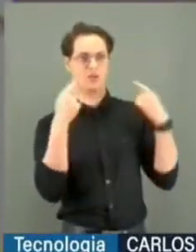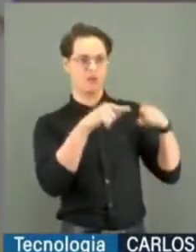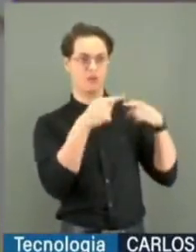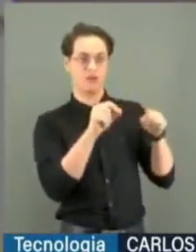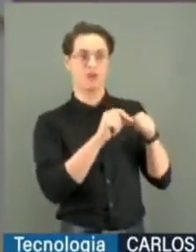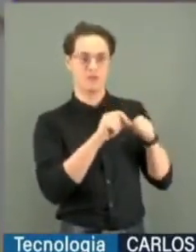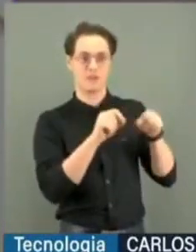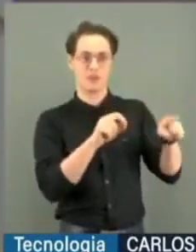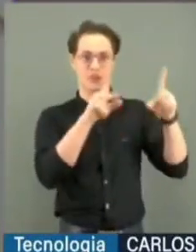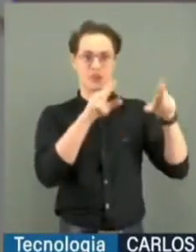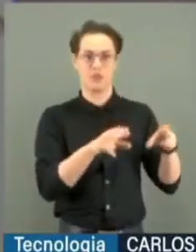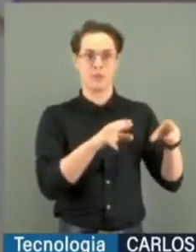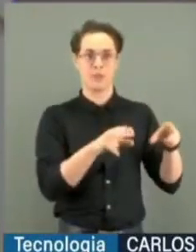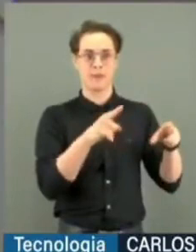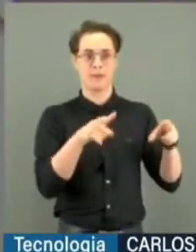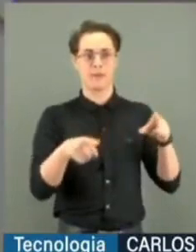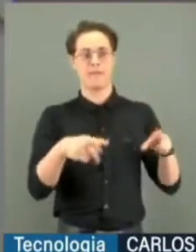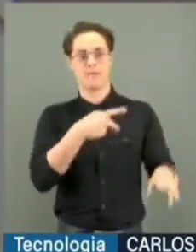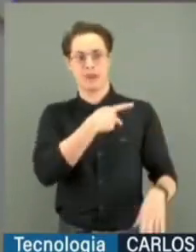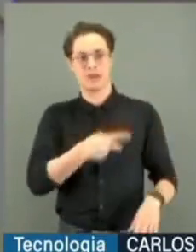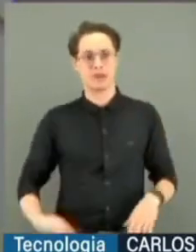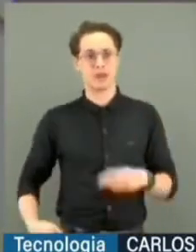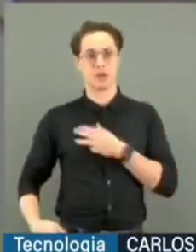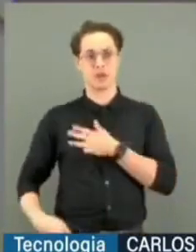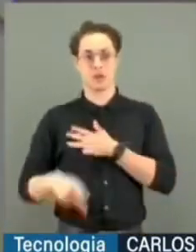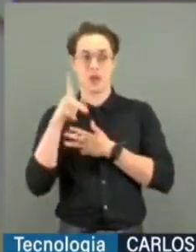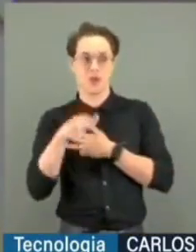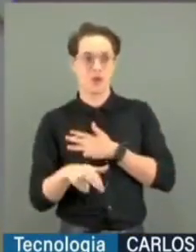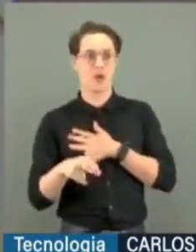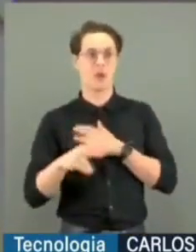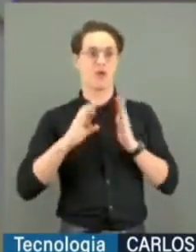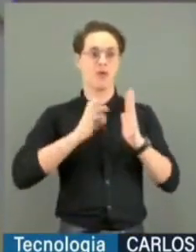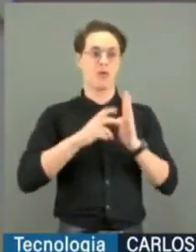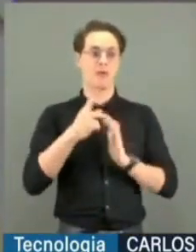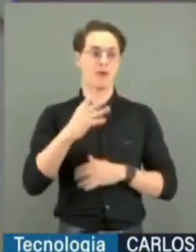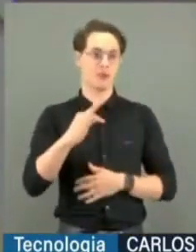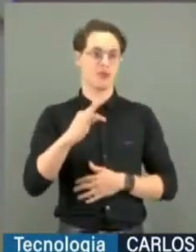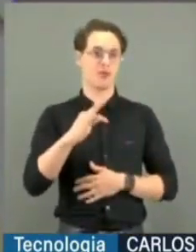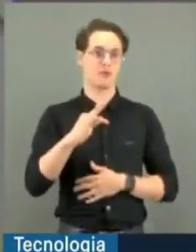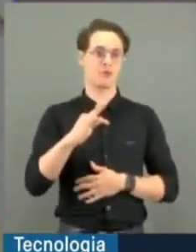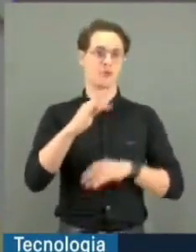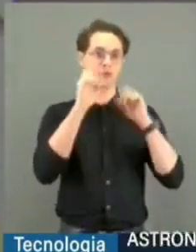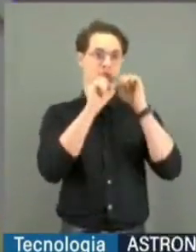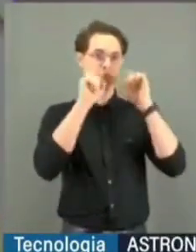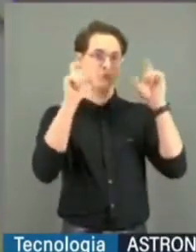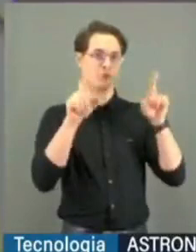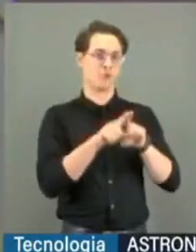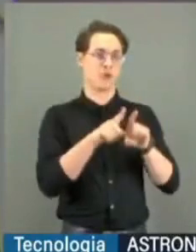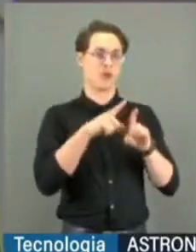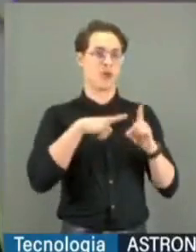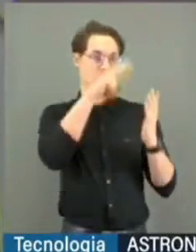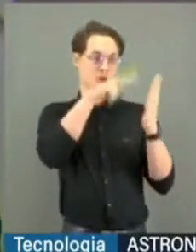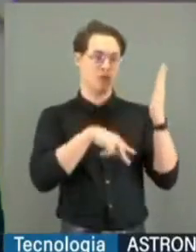com o presidente Lula, integrantes do PT. E ressaltando que eu li as conversas de